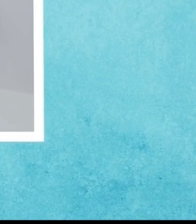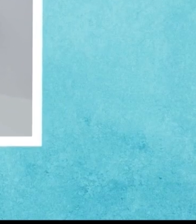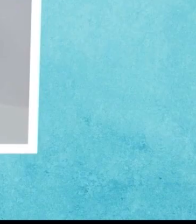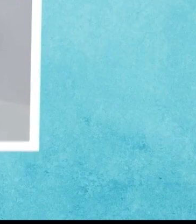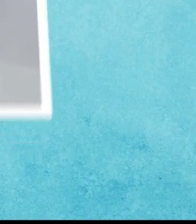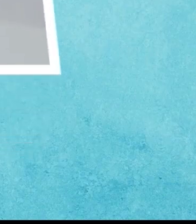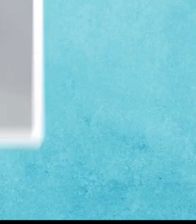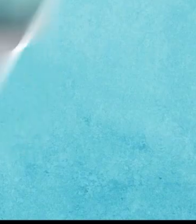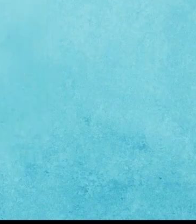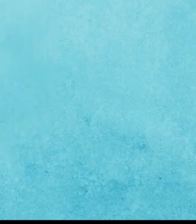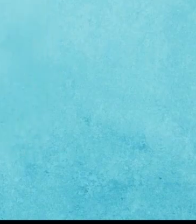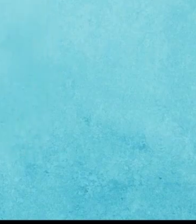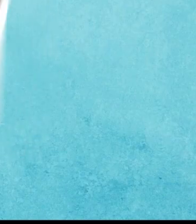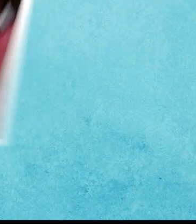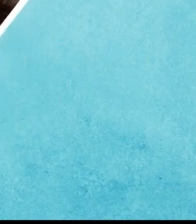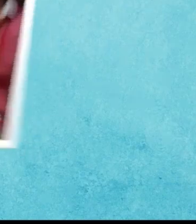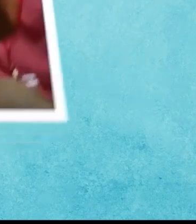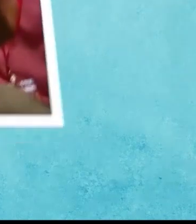credibilidade.